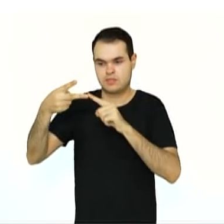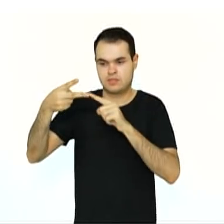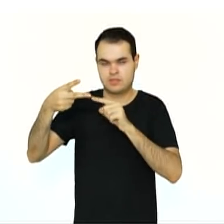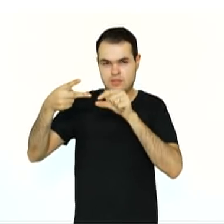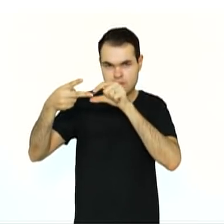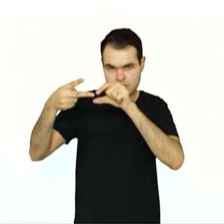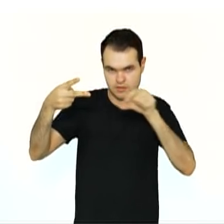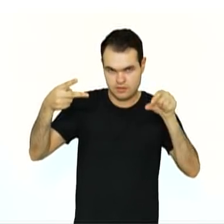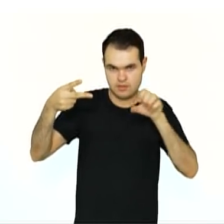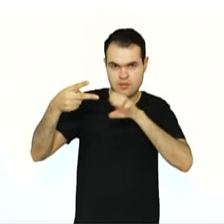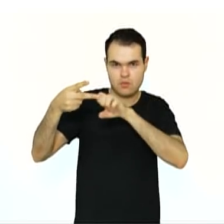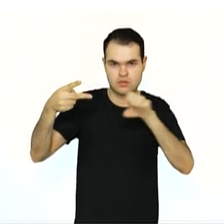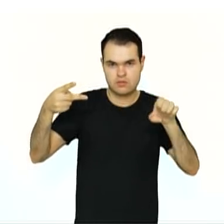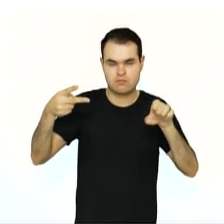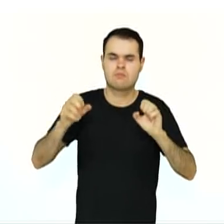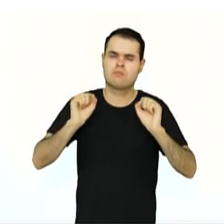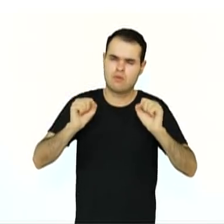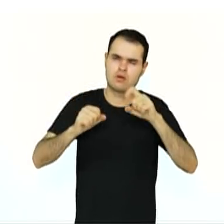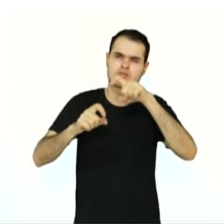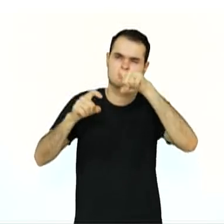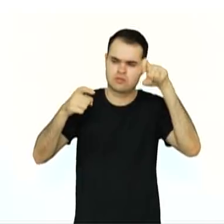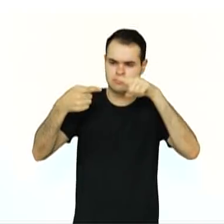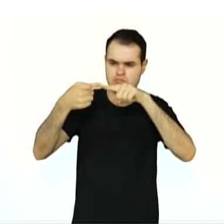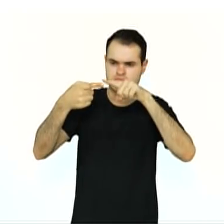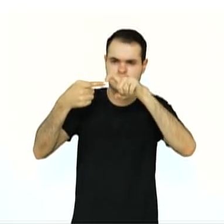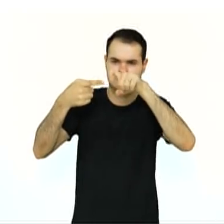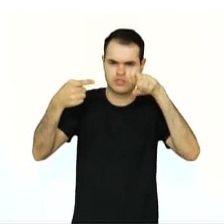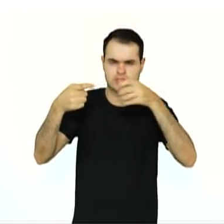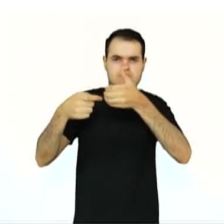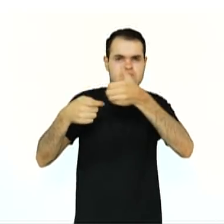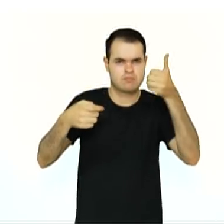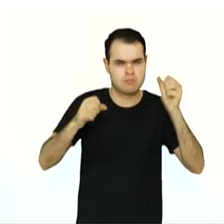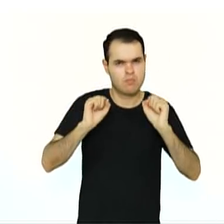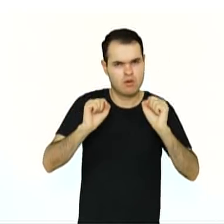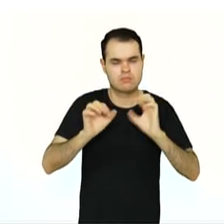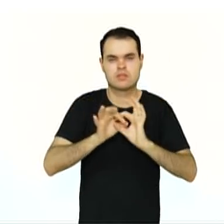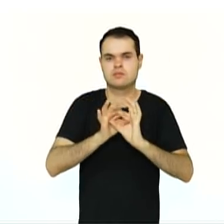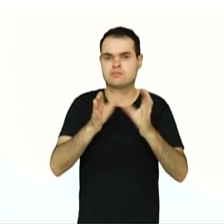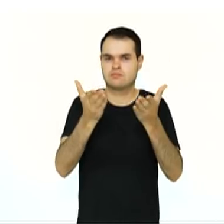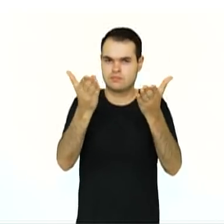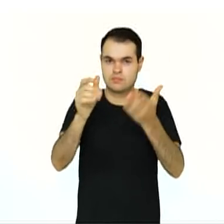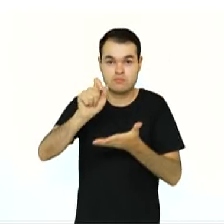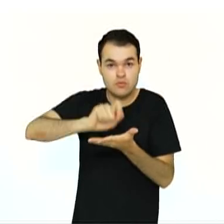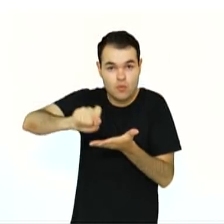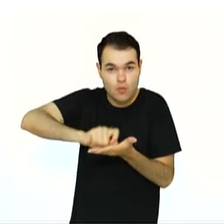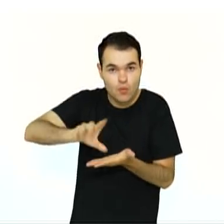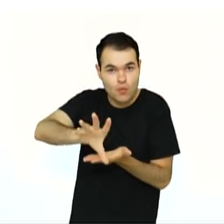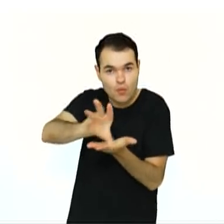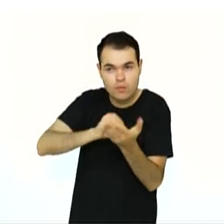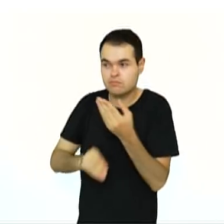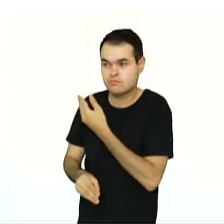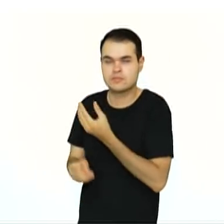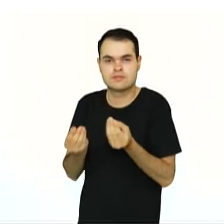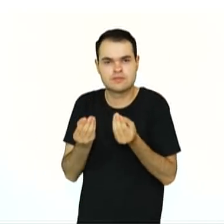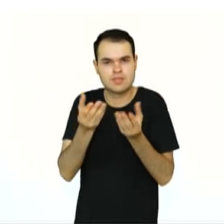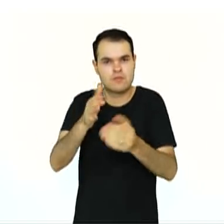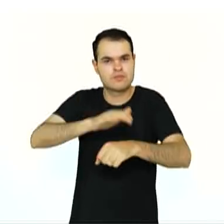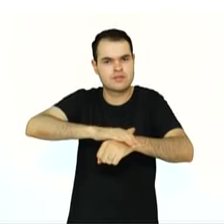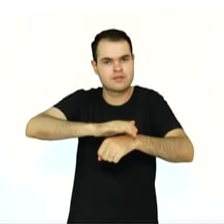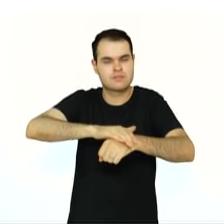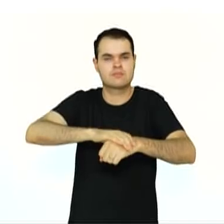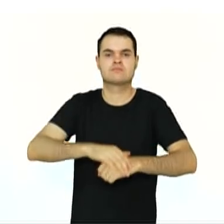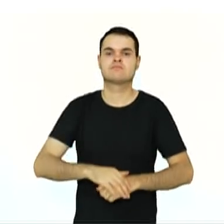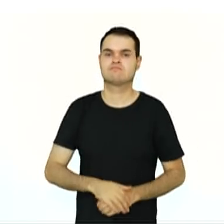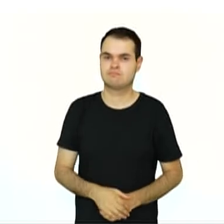Tá? Embora você pudesse isolar o x na primeira equação, daria certo também. Tá bom? Então anote essa tarefa aí, eu vou te dar um tempinho para você fazer a